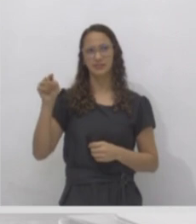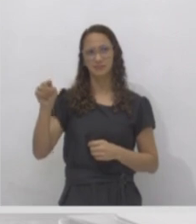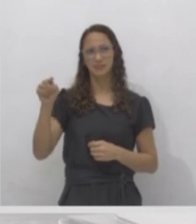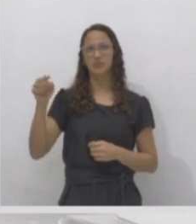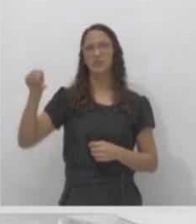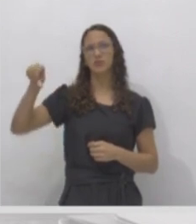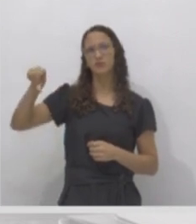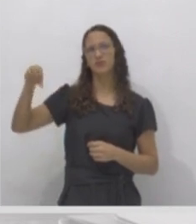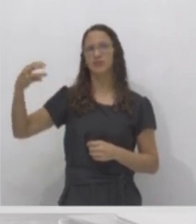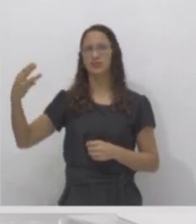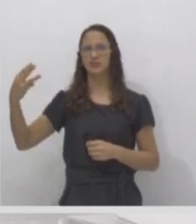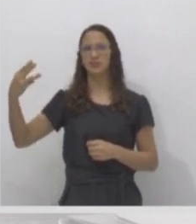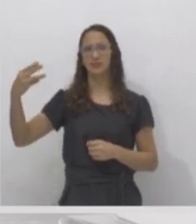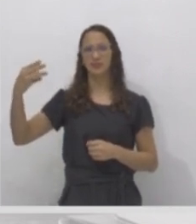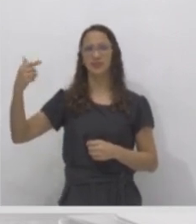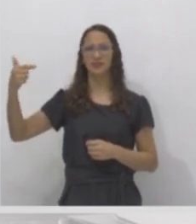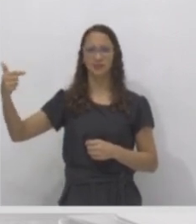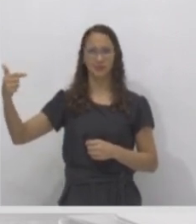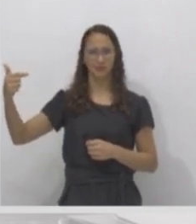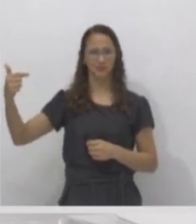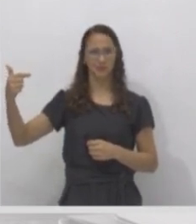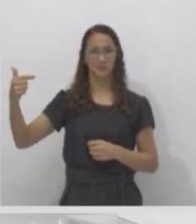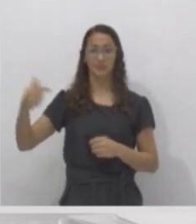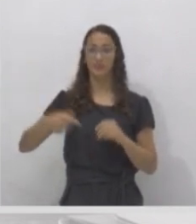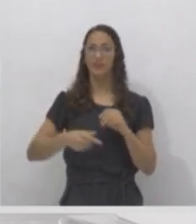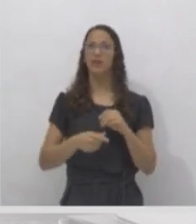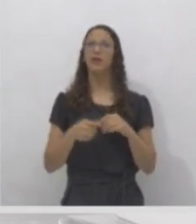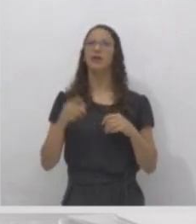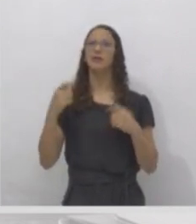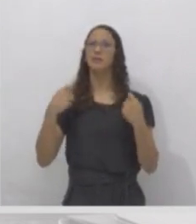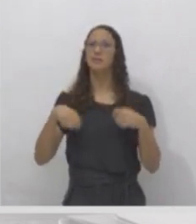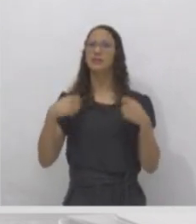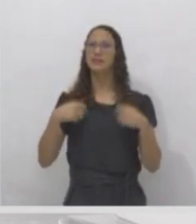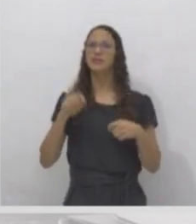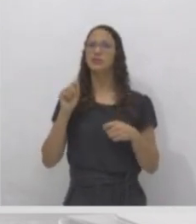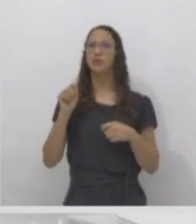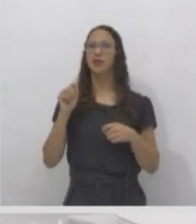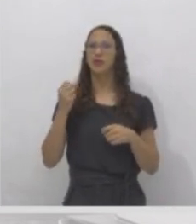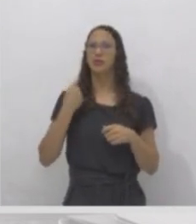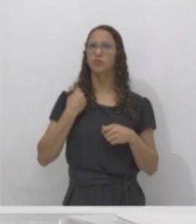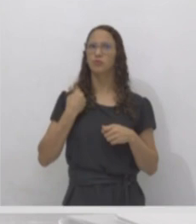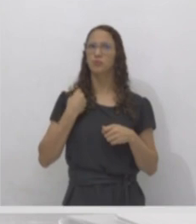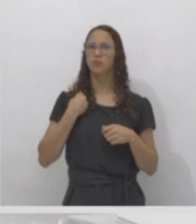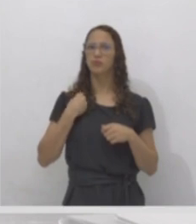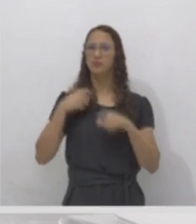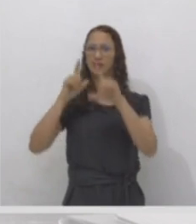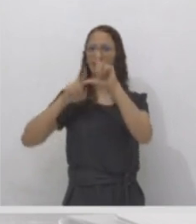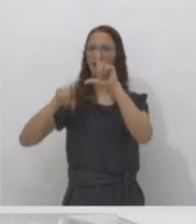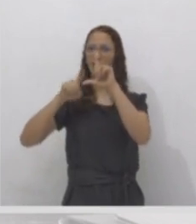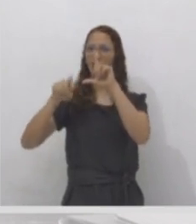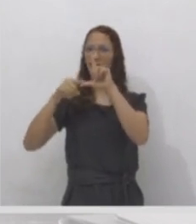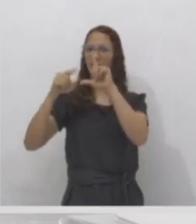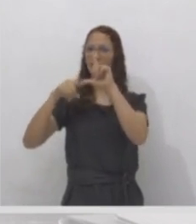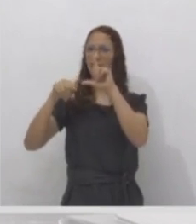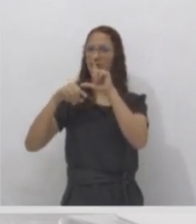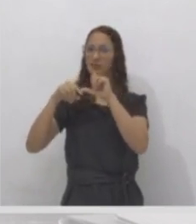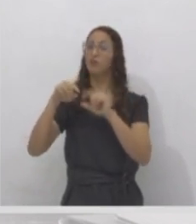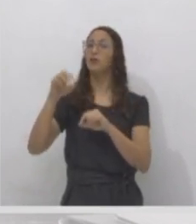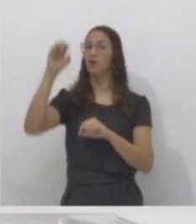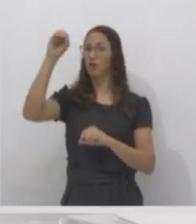1.856.932. Antes de qualquer coisa, nós precisamos colocar em cima do número as letrinhas que representam as